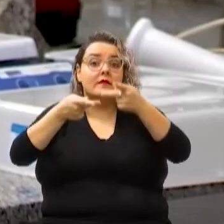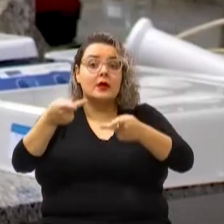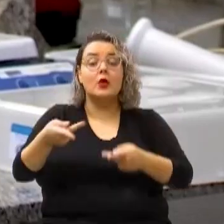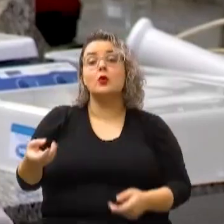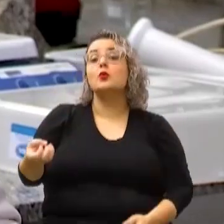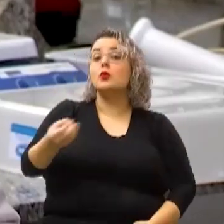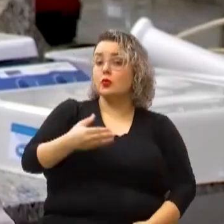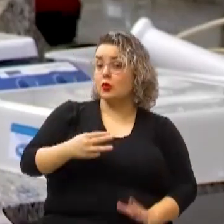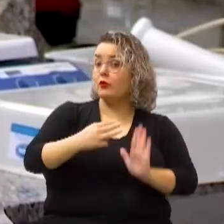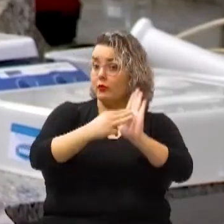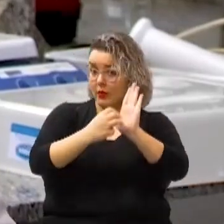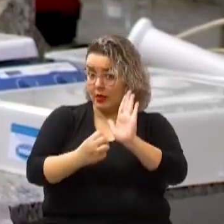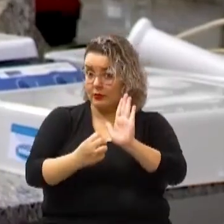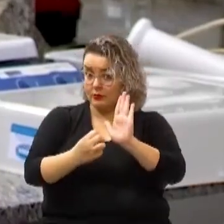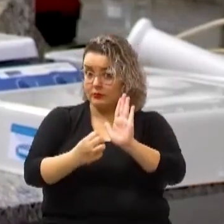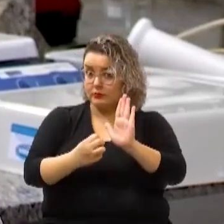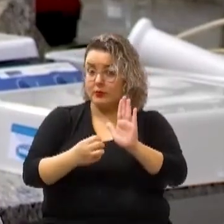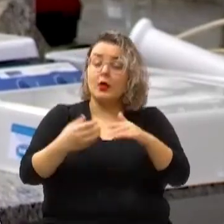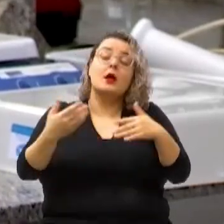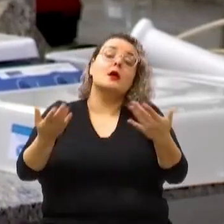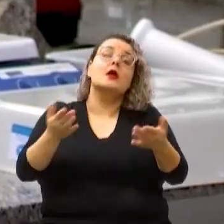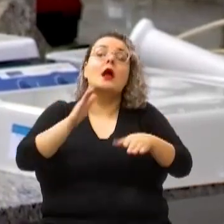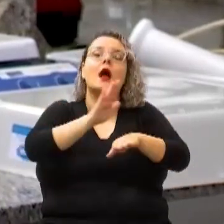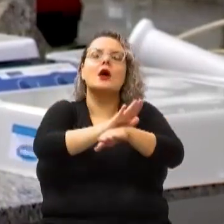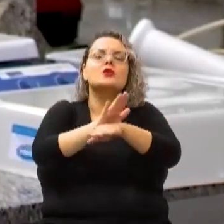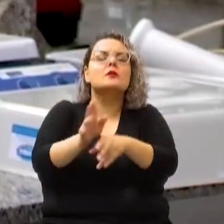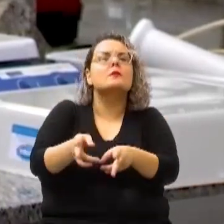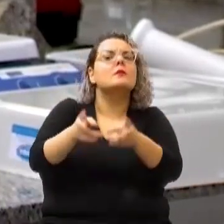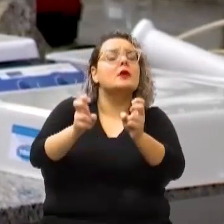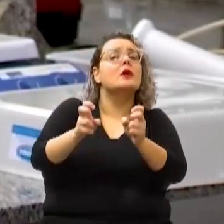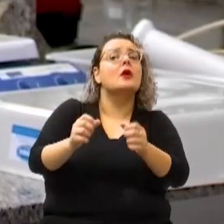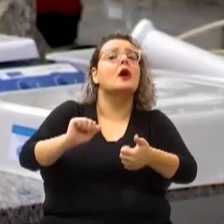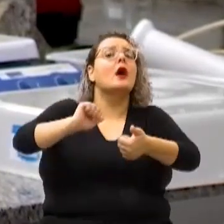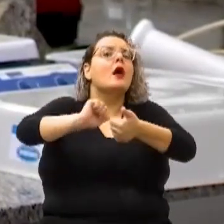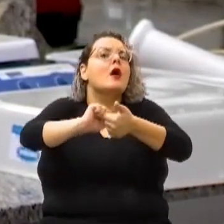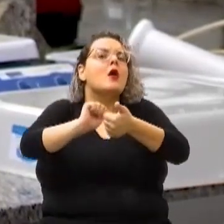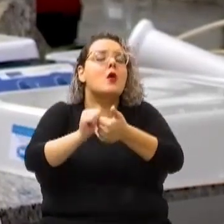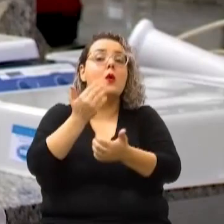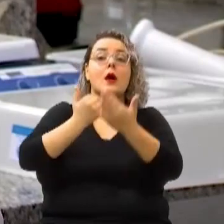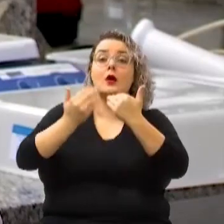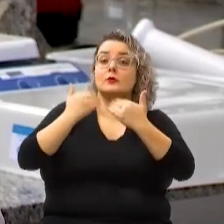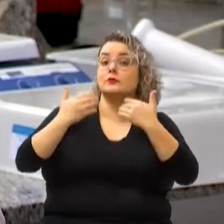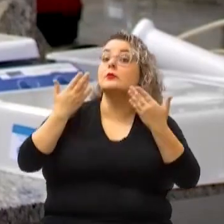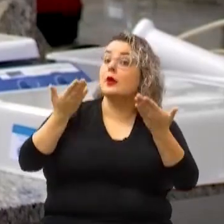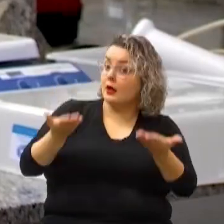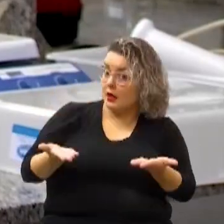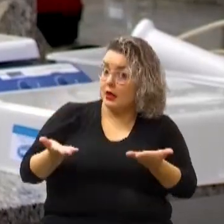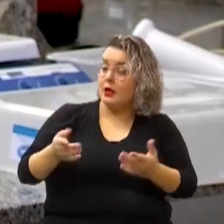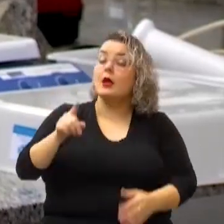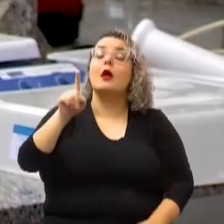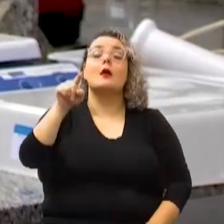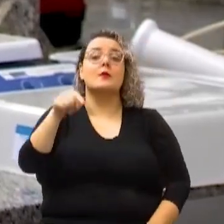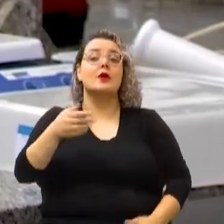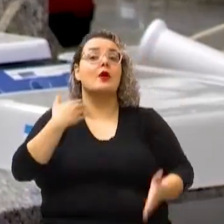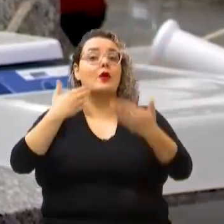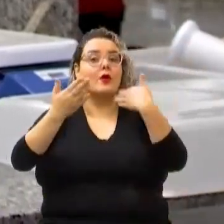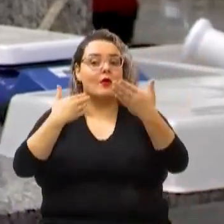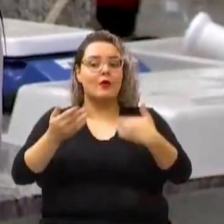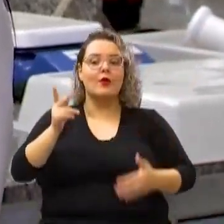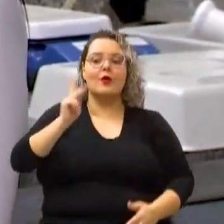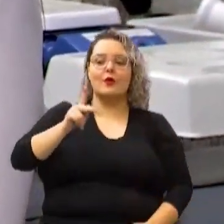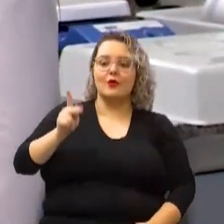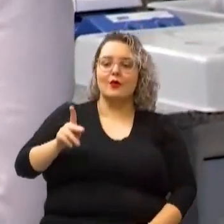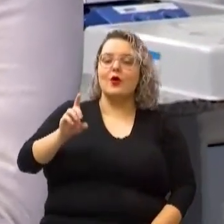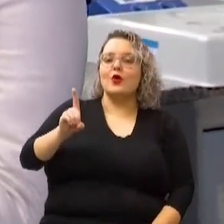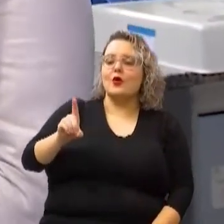falar sobre um novo método que ajuda a identificar a qualidade dos alimentos. E para isso eu converso